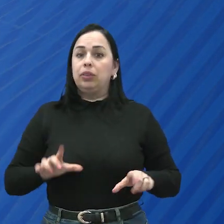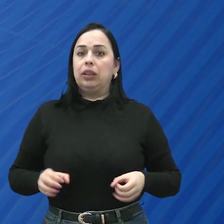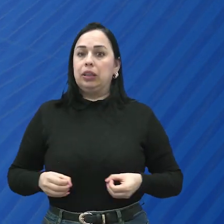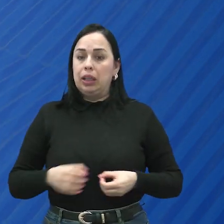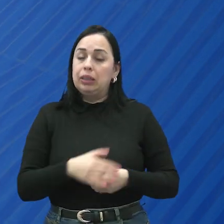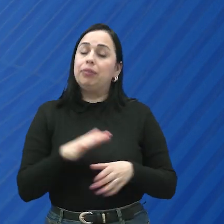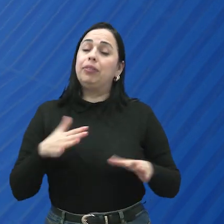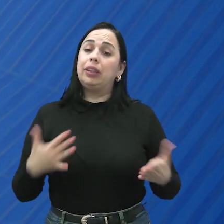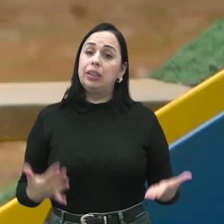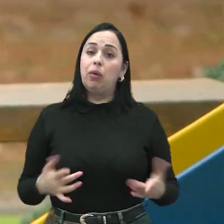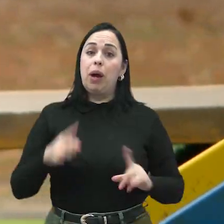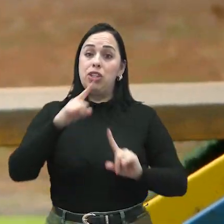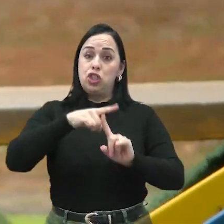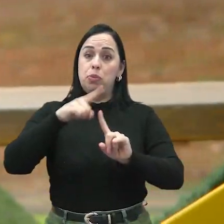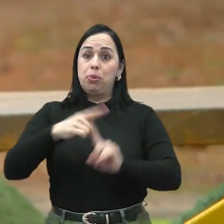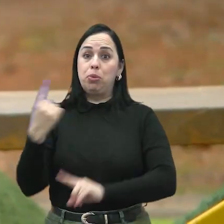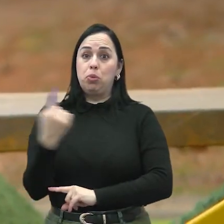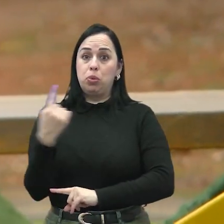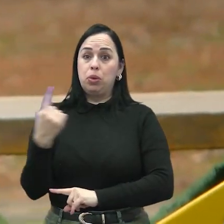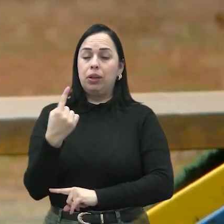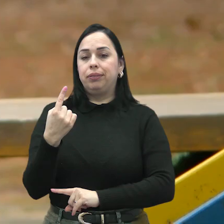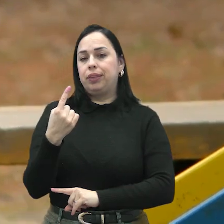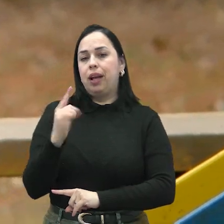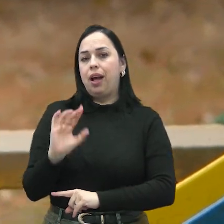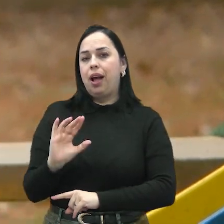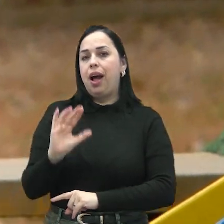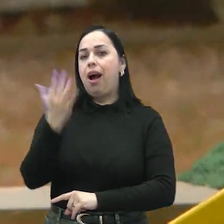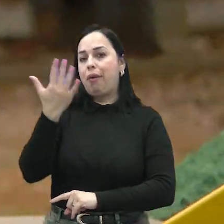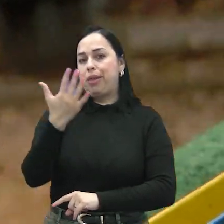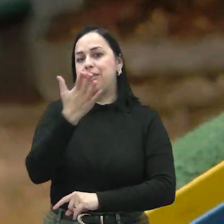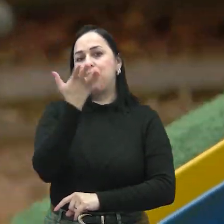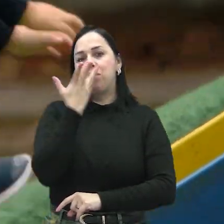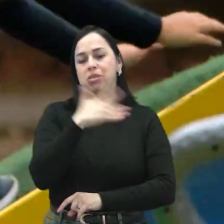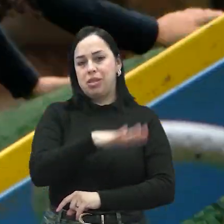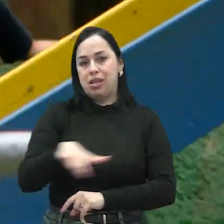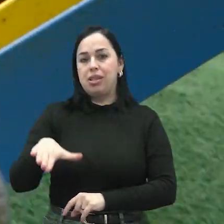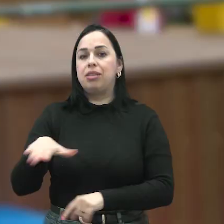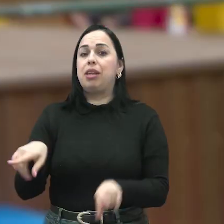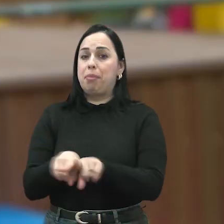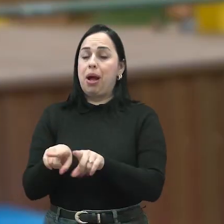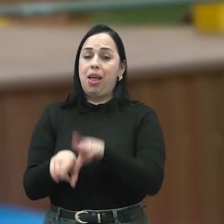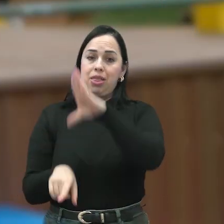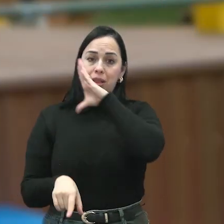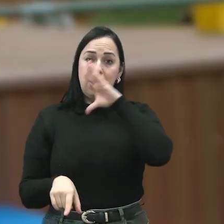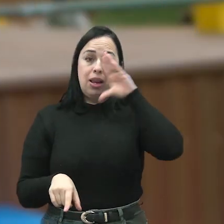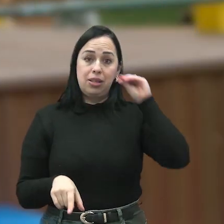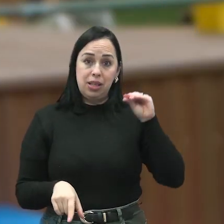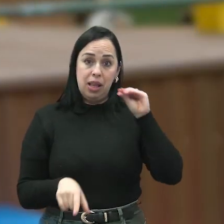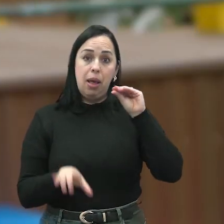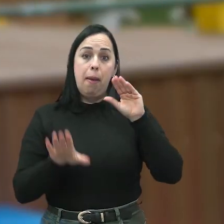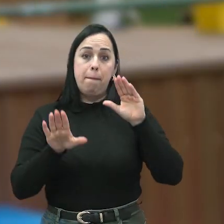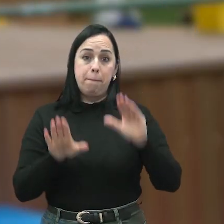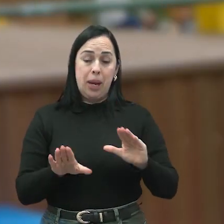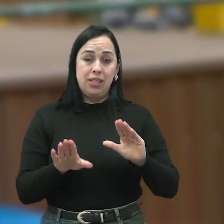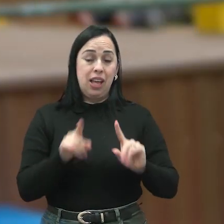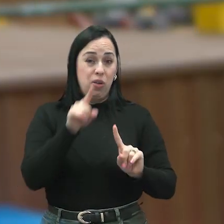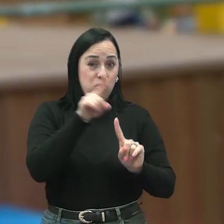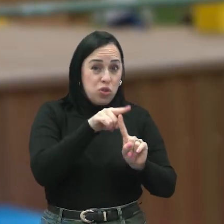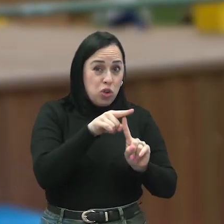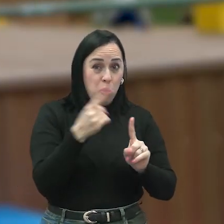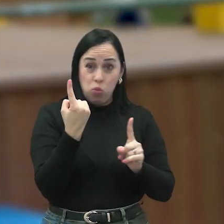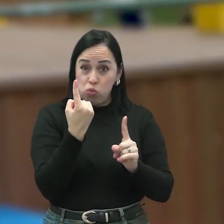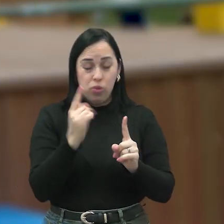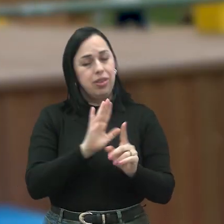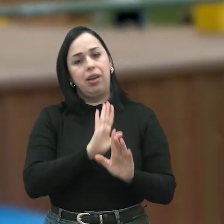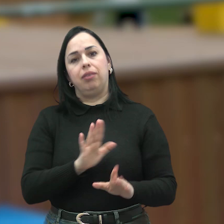que produzem insulina. E a diabetes tipo 1 normalmente afeta crianças e adolescentes, mas